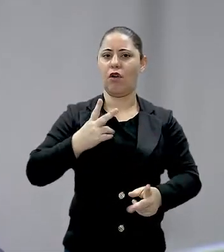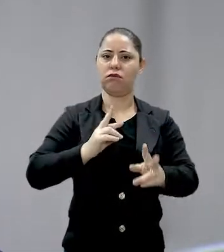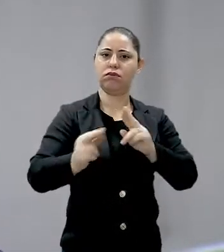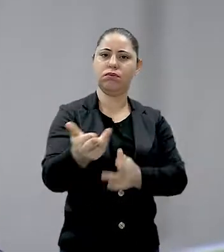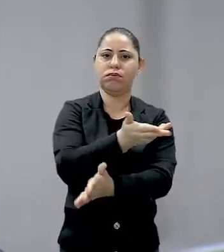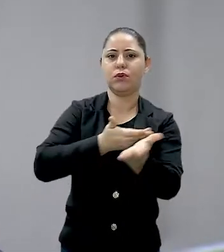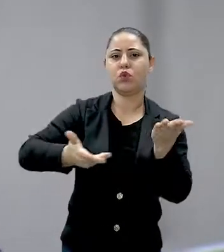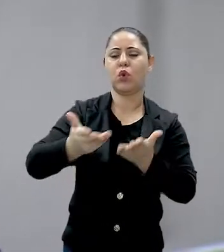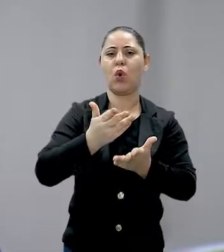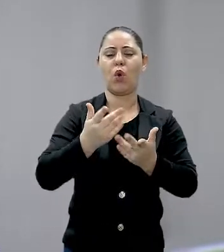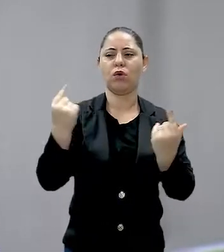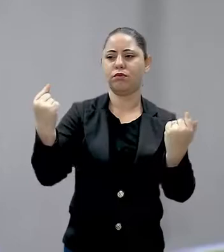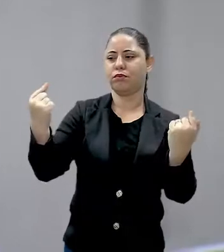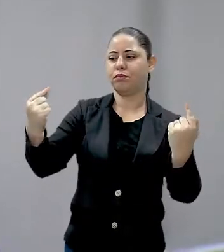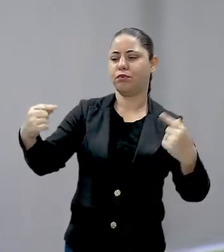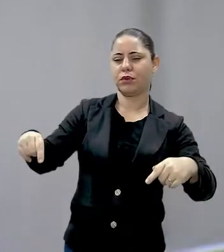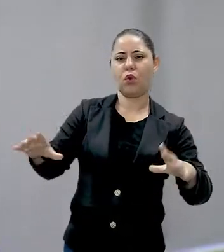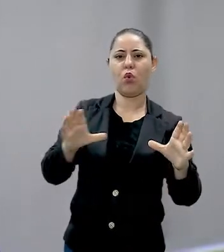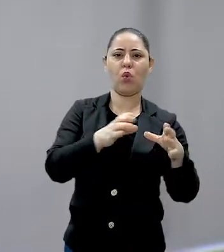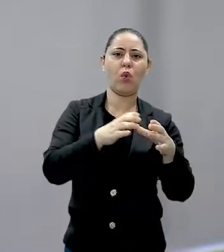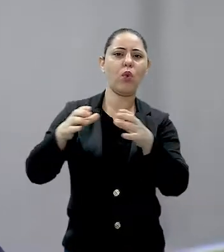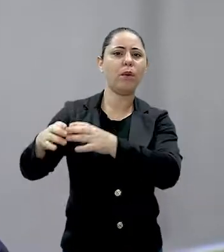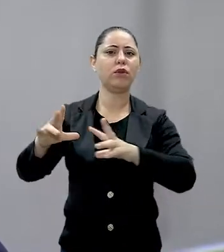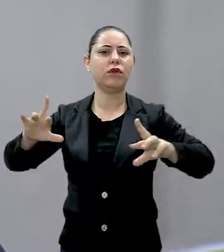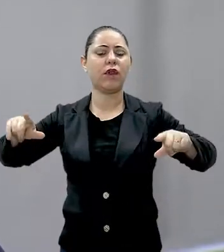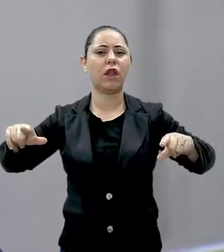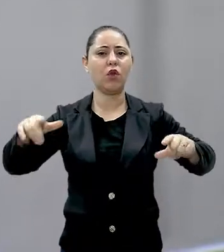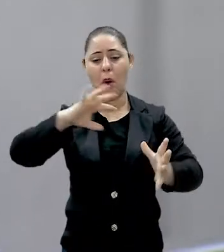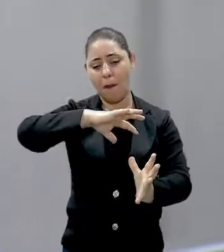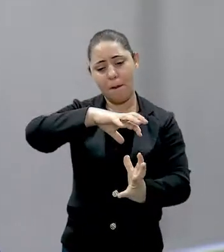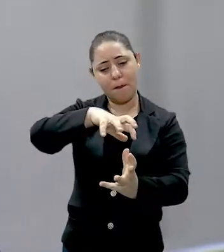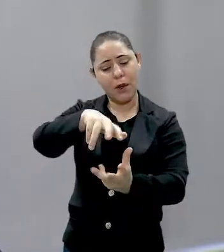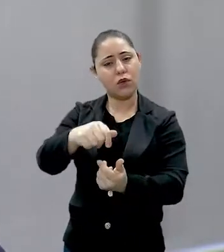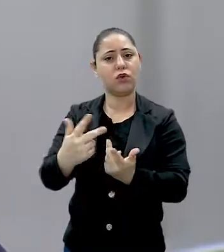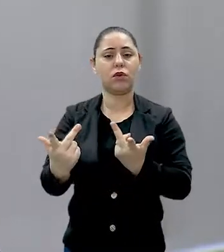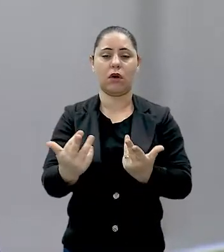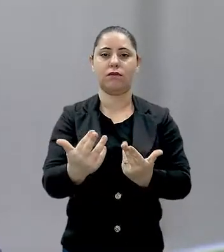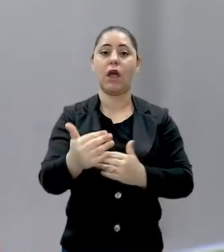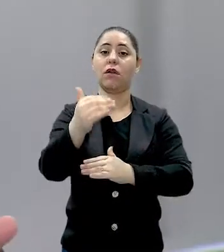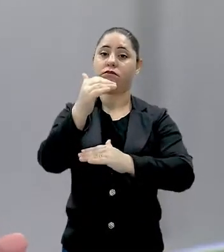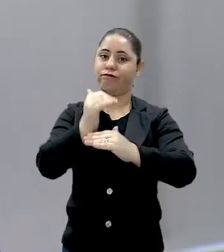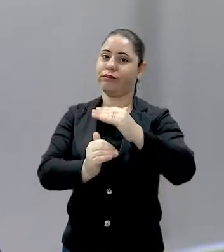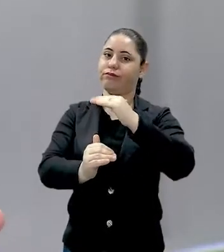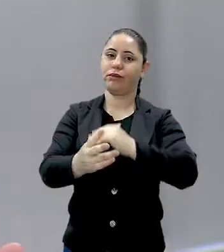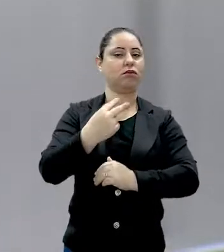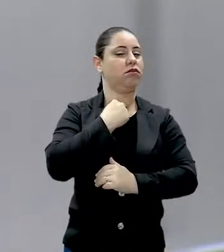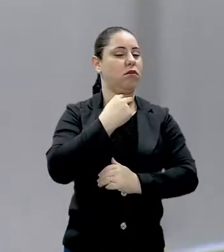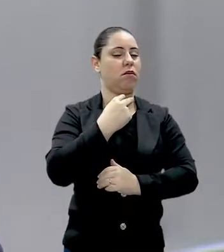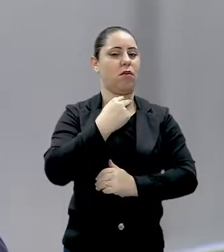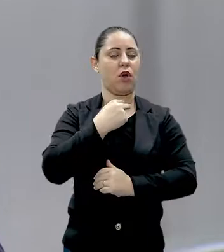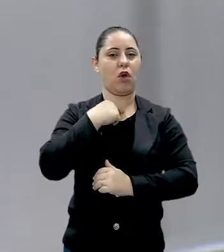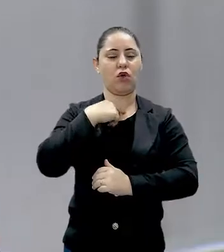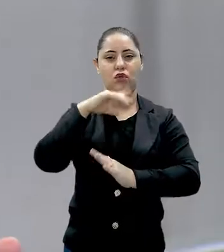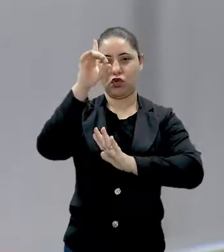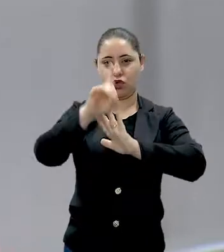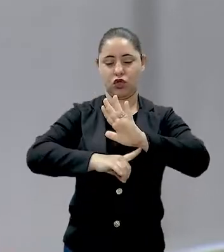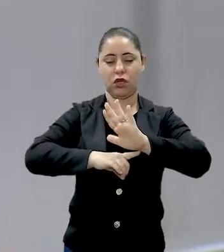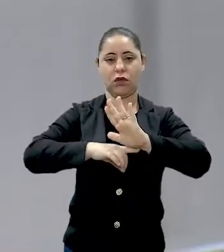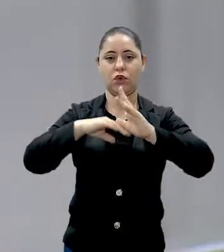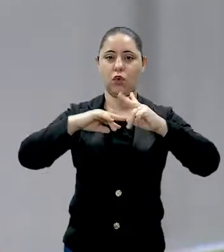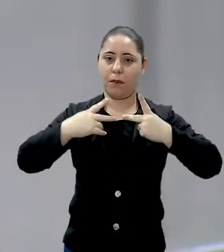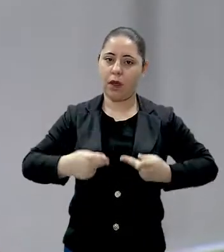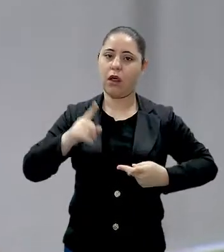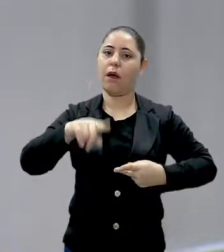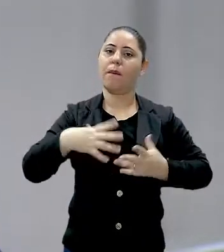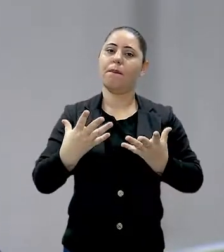conviver com a oposição, isso é em qualquer lugar no mundo. Então esse retrocesso nós não podemos ter. Então a questão dos direitos humanos é